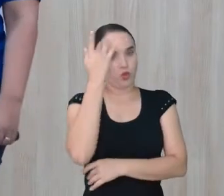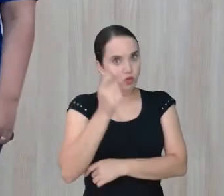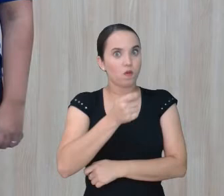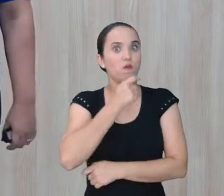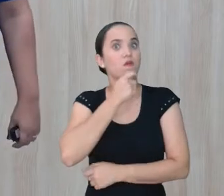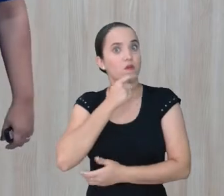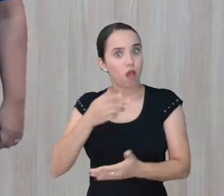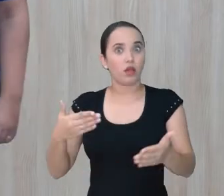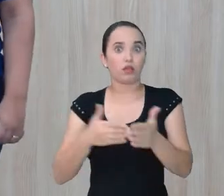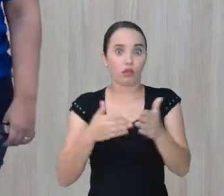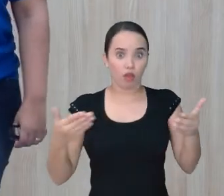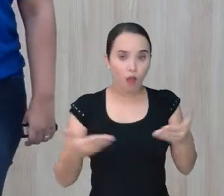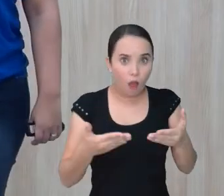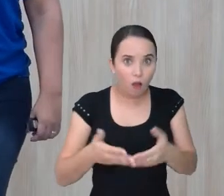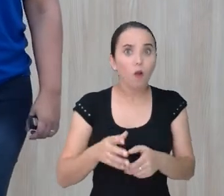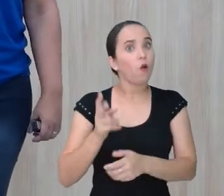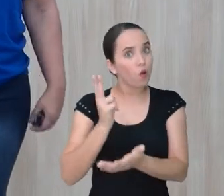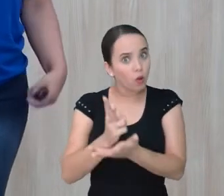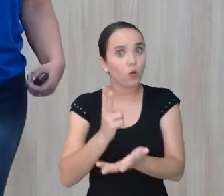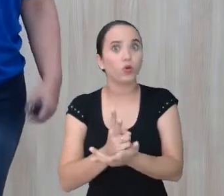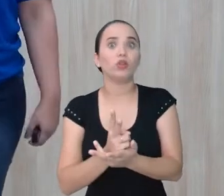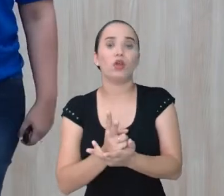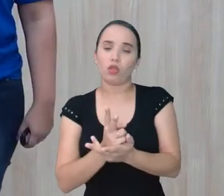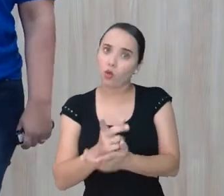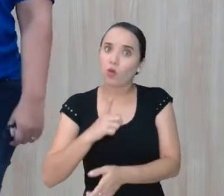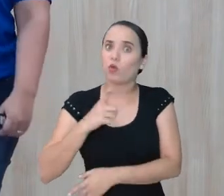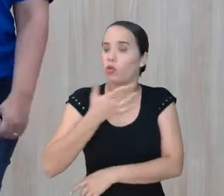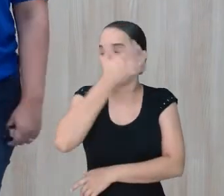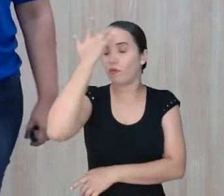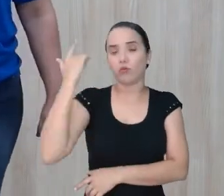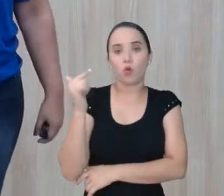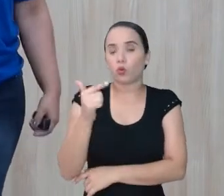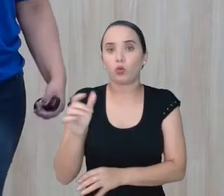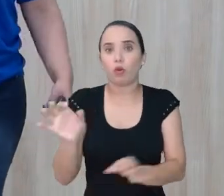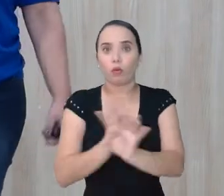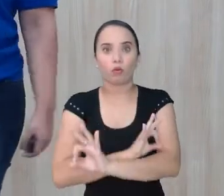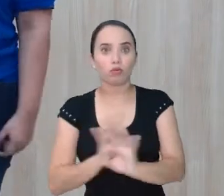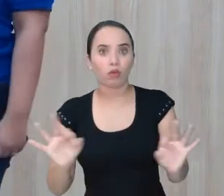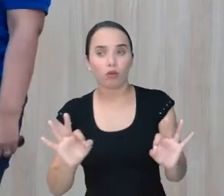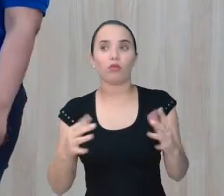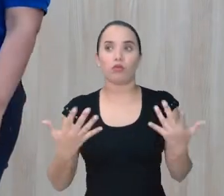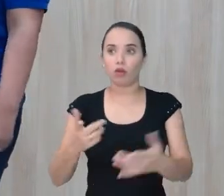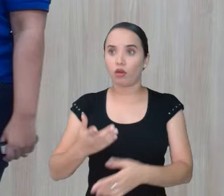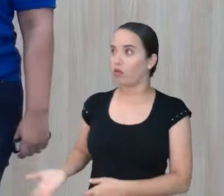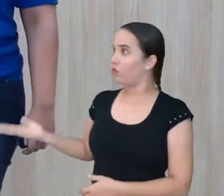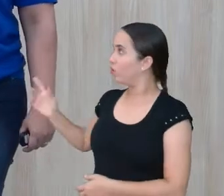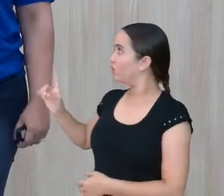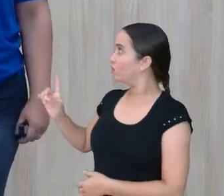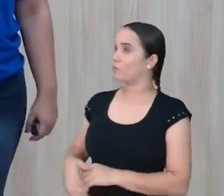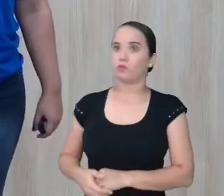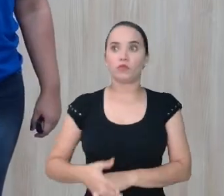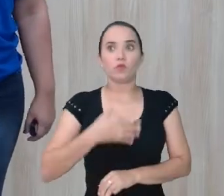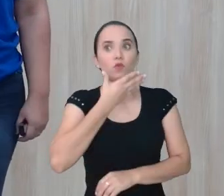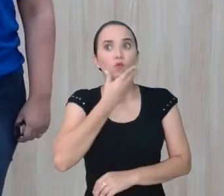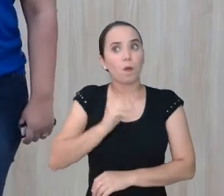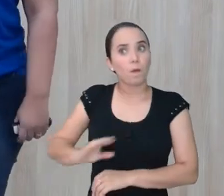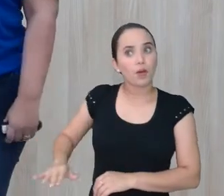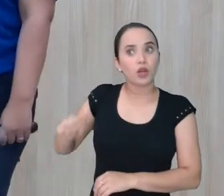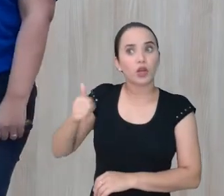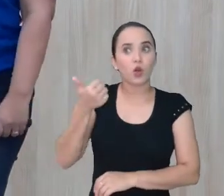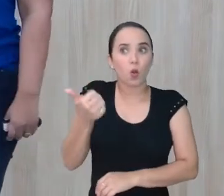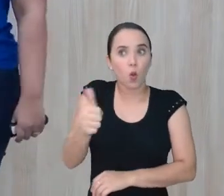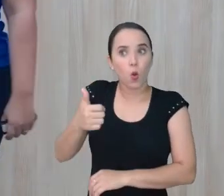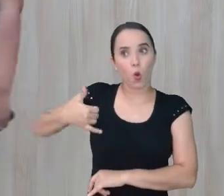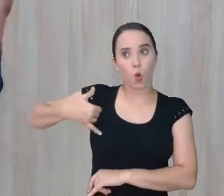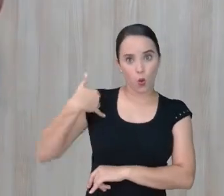gente passou necessidade e aí temos uma criança, né? Um menino de 11 anos que